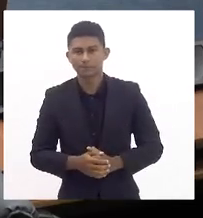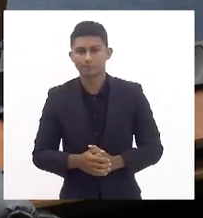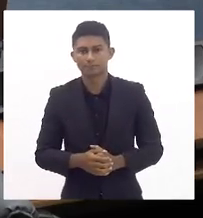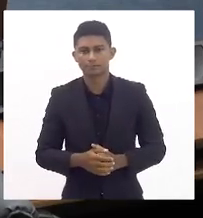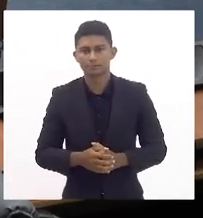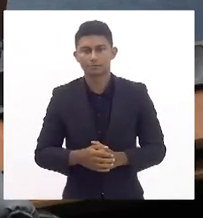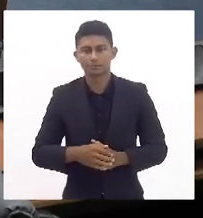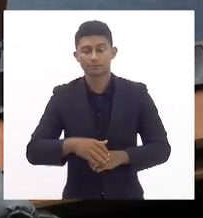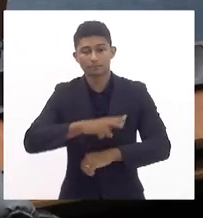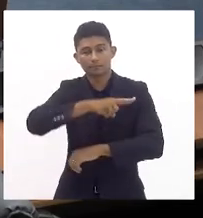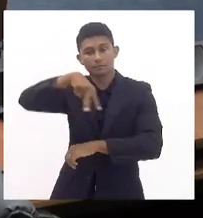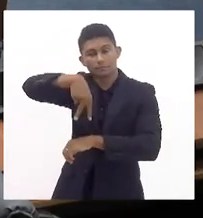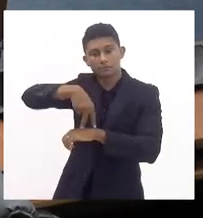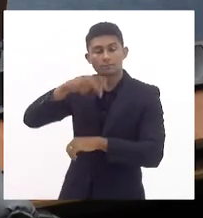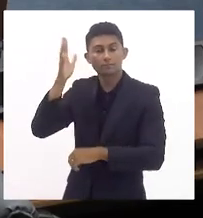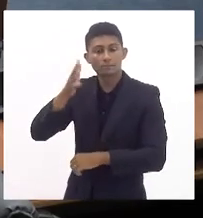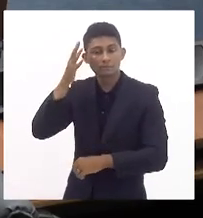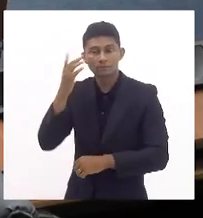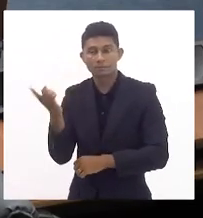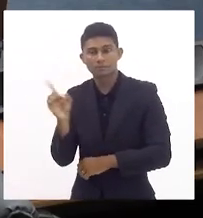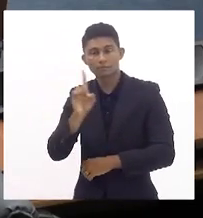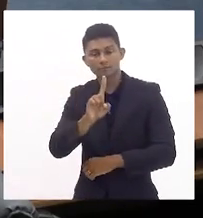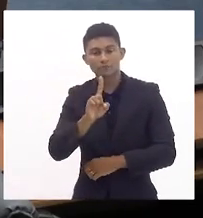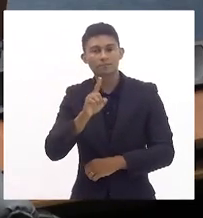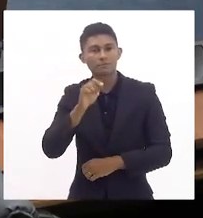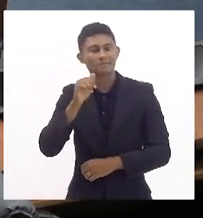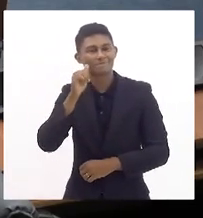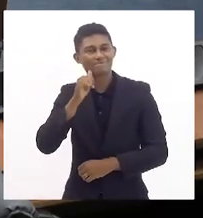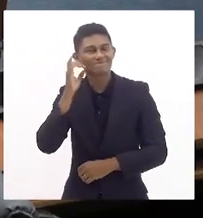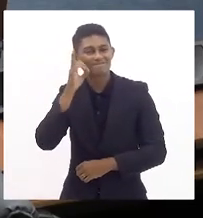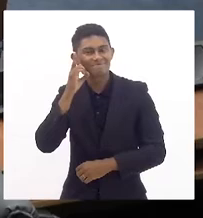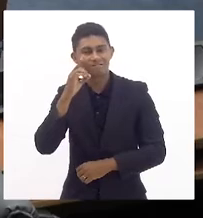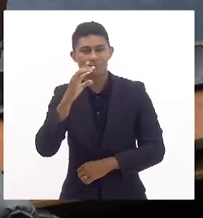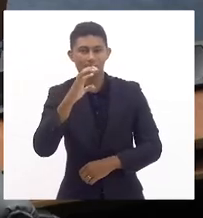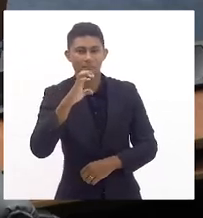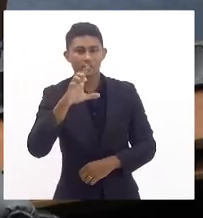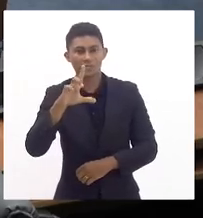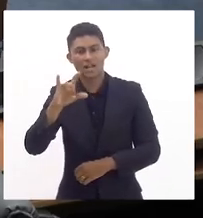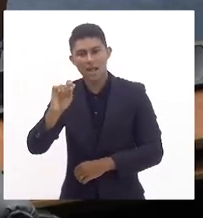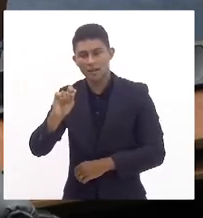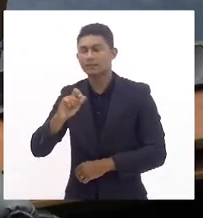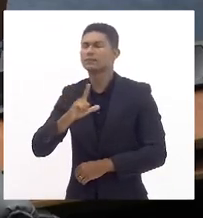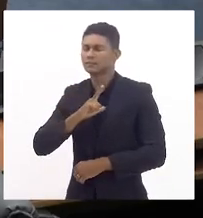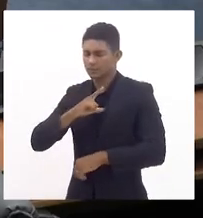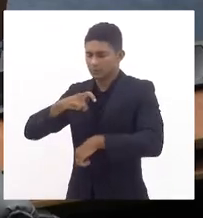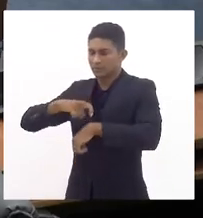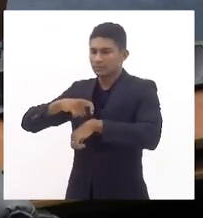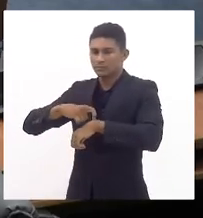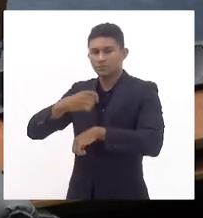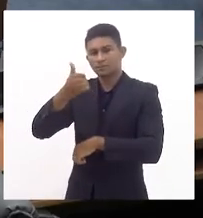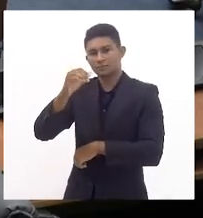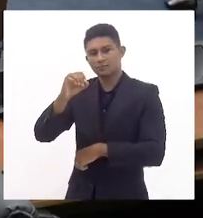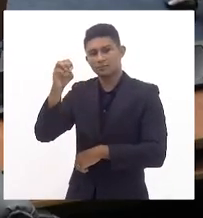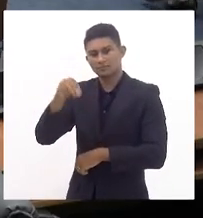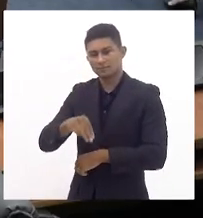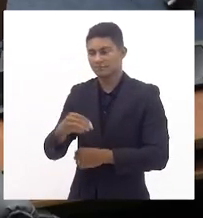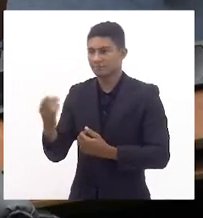Próximo orador inscrito é a nobre deputada Célia Jordão. Vossa Excelência dispõe de 10 minutos no tempo regimental.